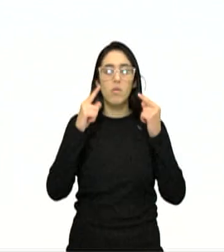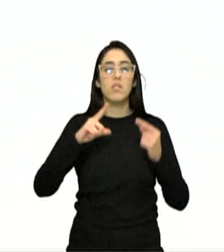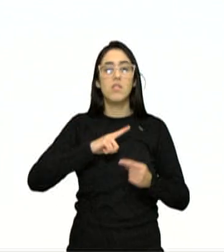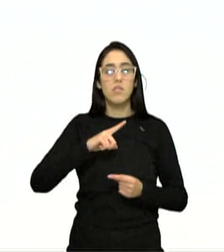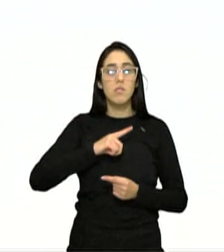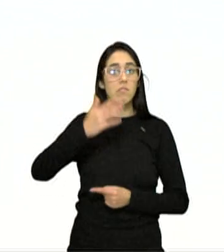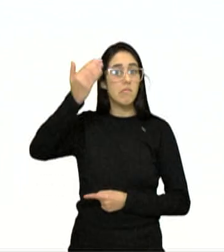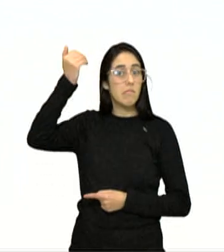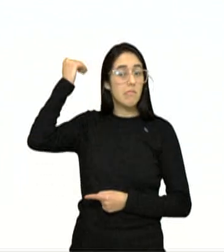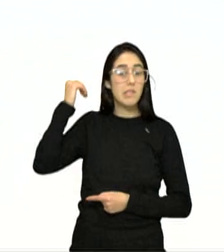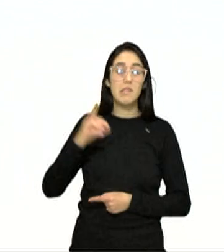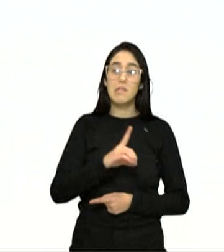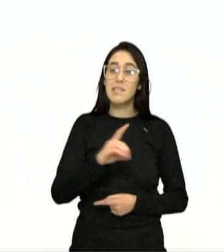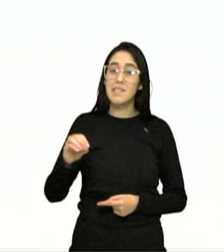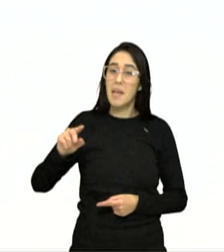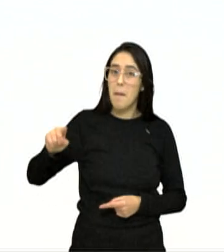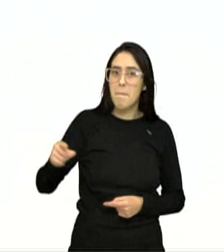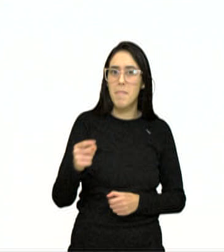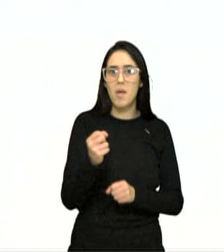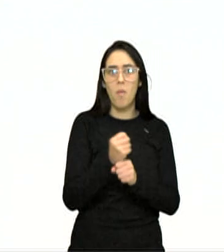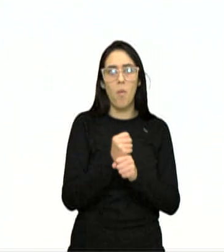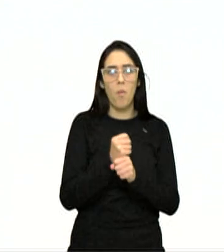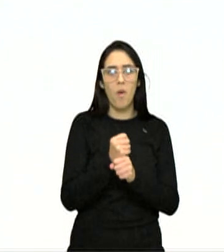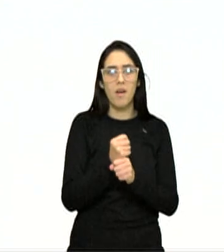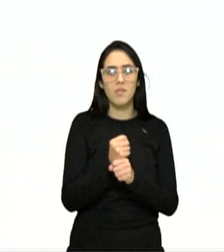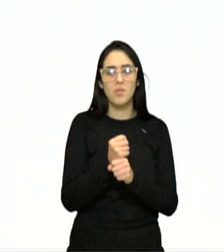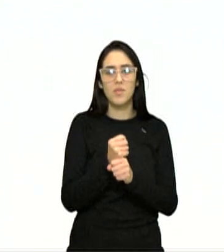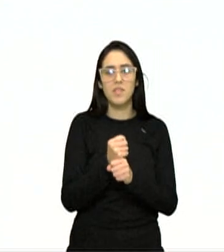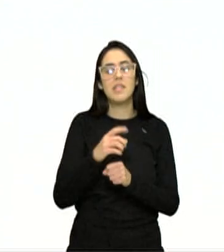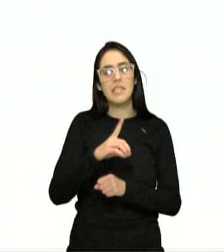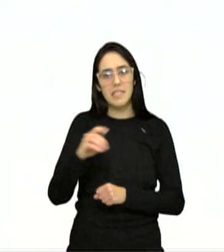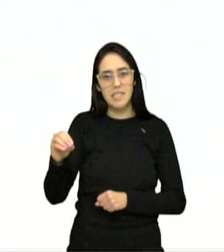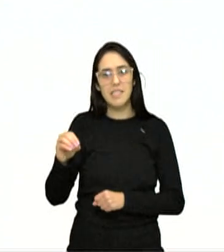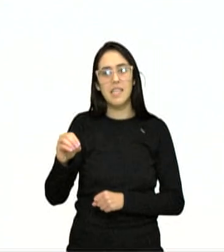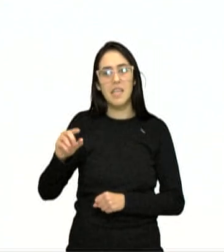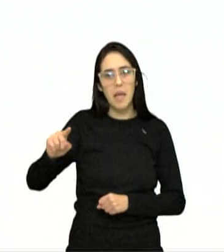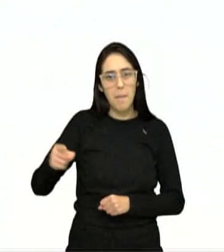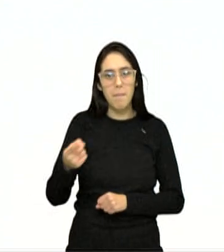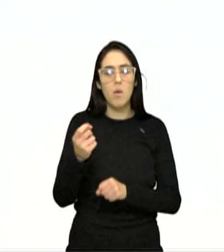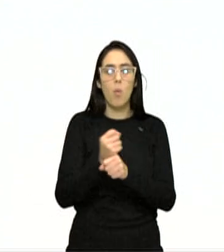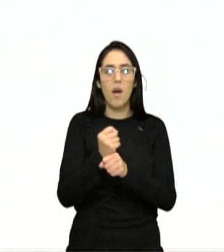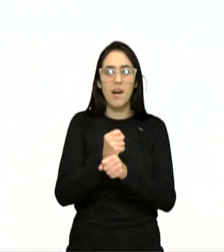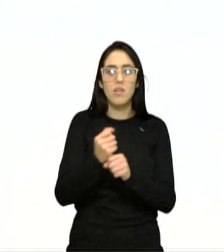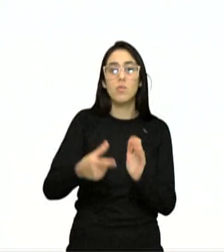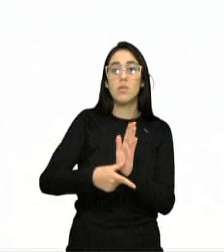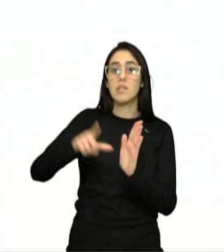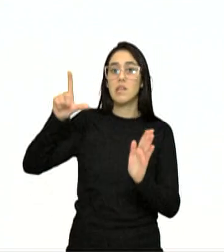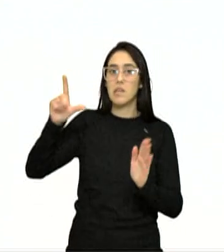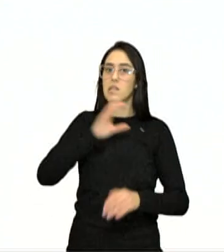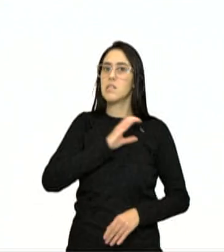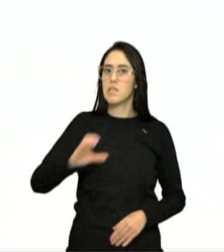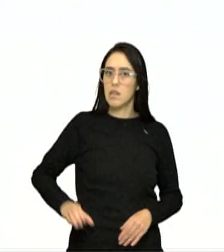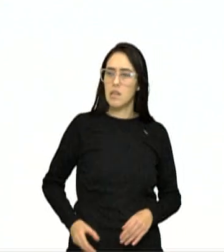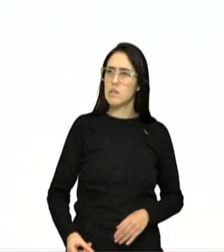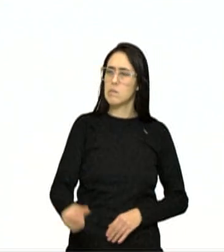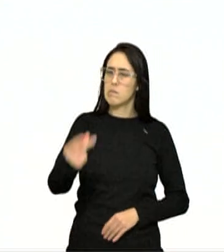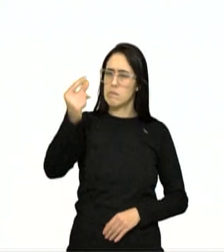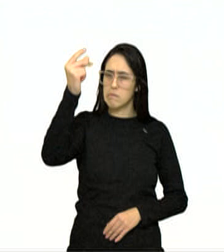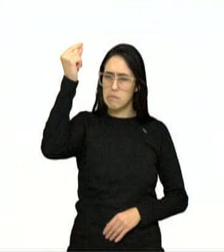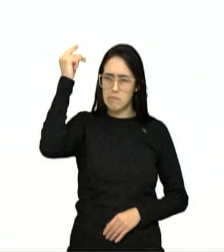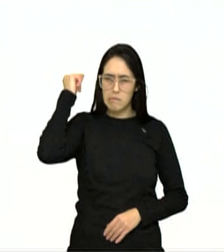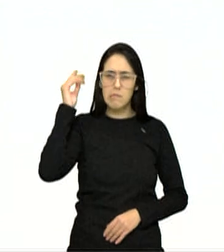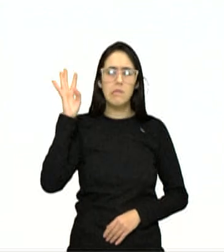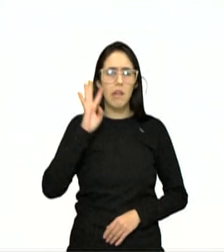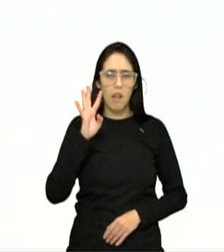100 mil anos, aproximadamente 100 mil antes de Cristo. Olha que